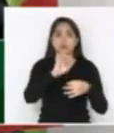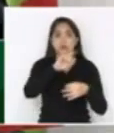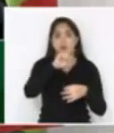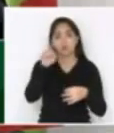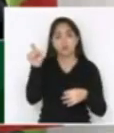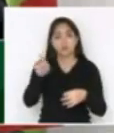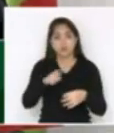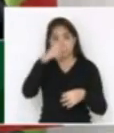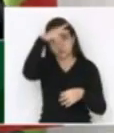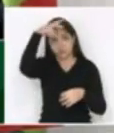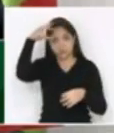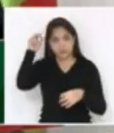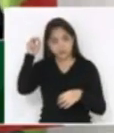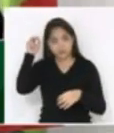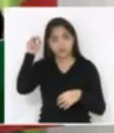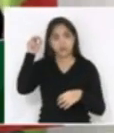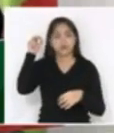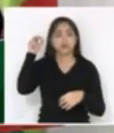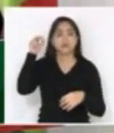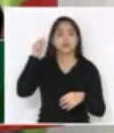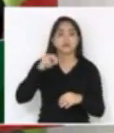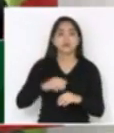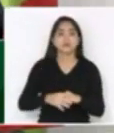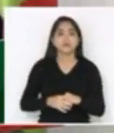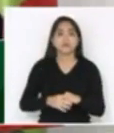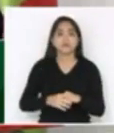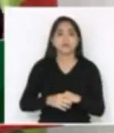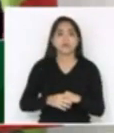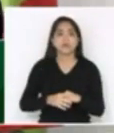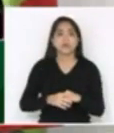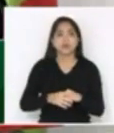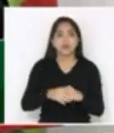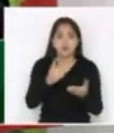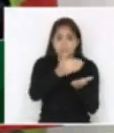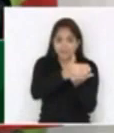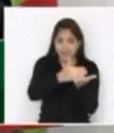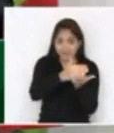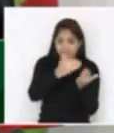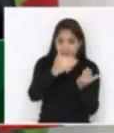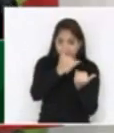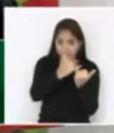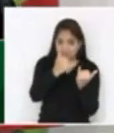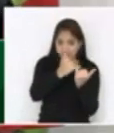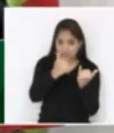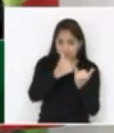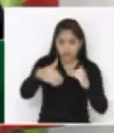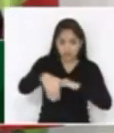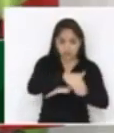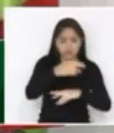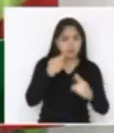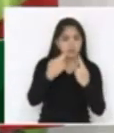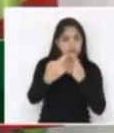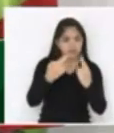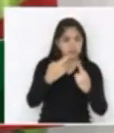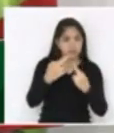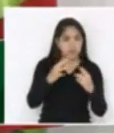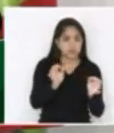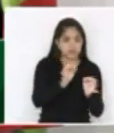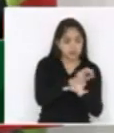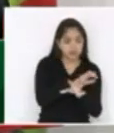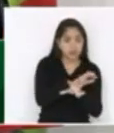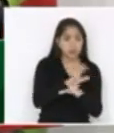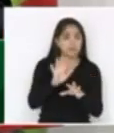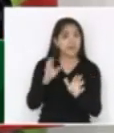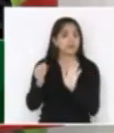ainda, e uma parte dela foi feita. Eu acho que 2 quilômetros ou 3 quilômetros foram feitos, mas